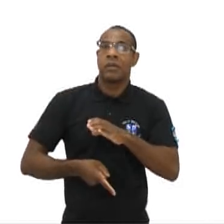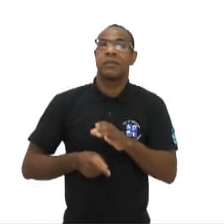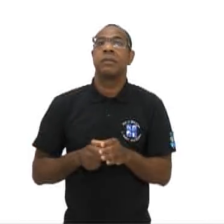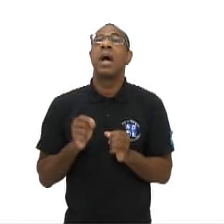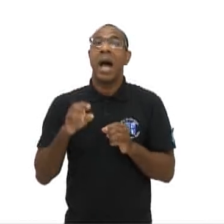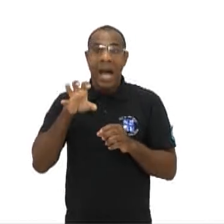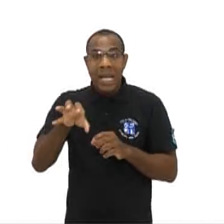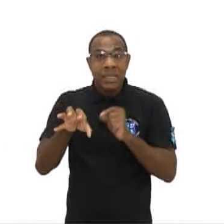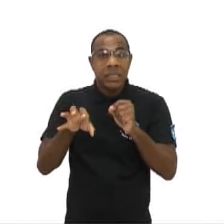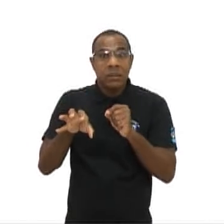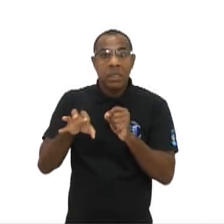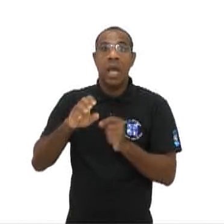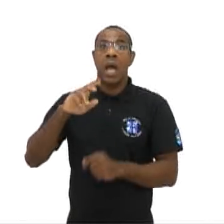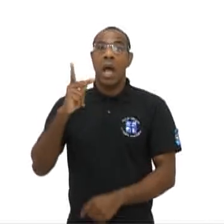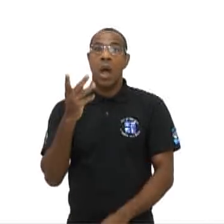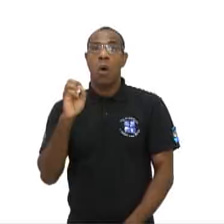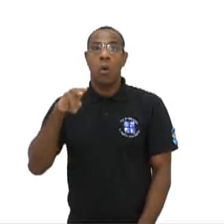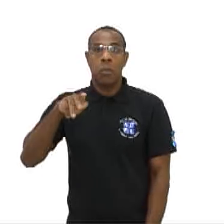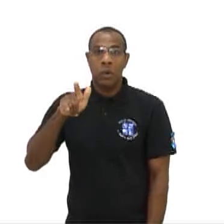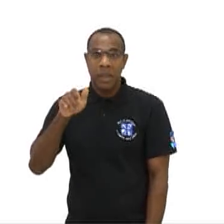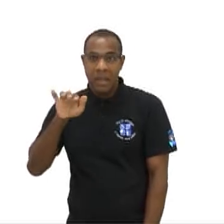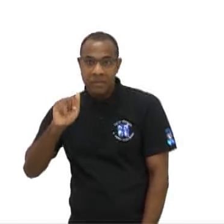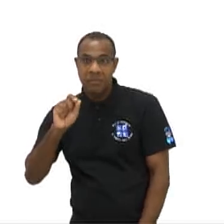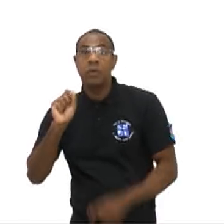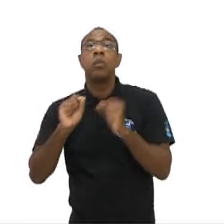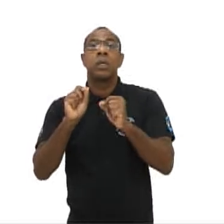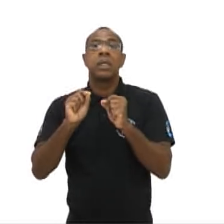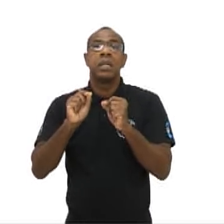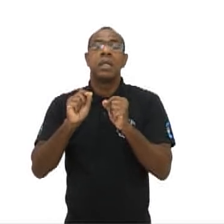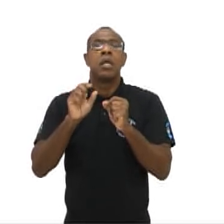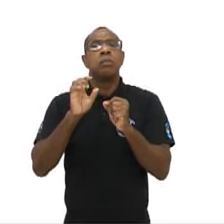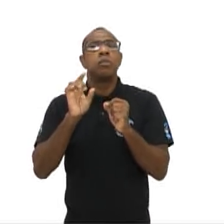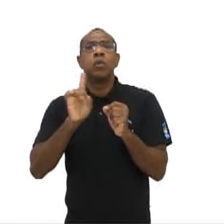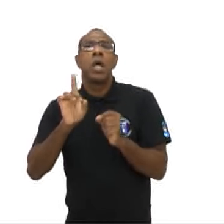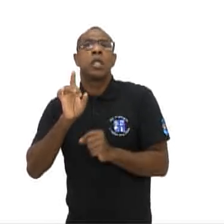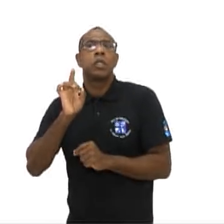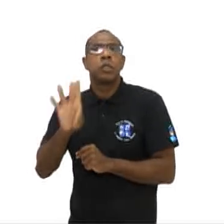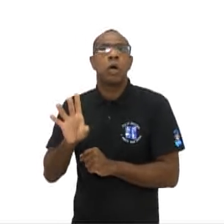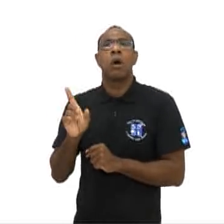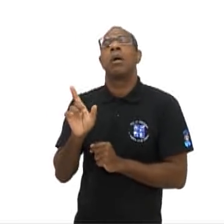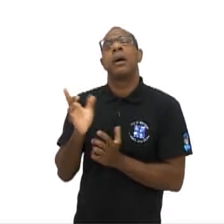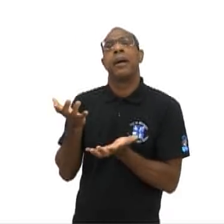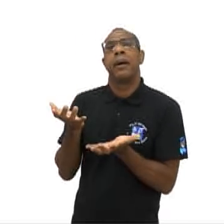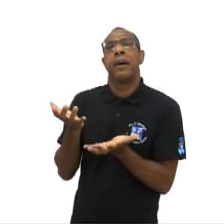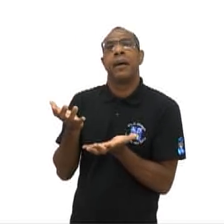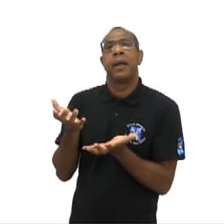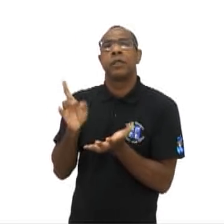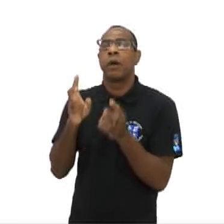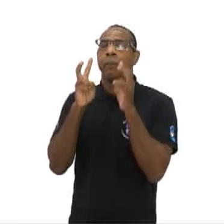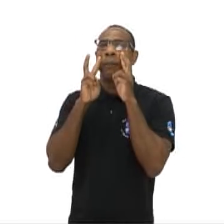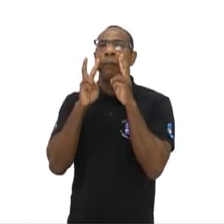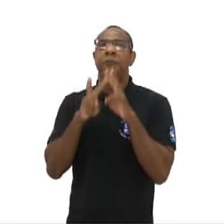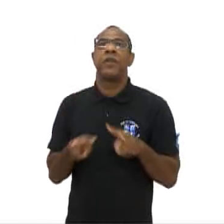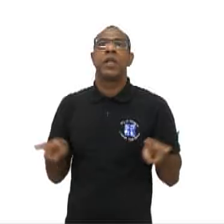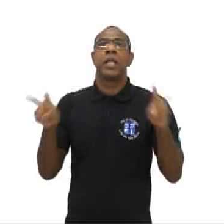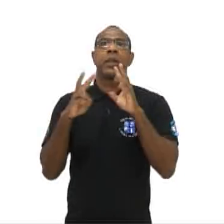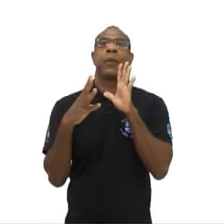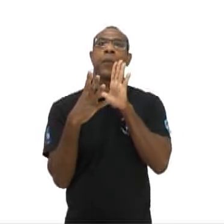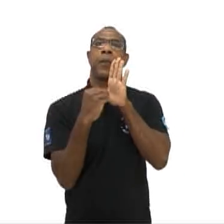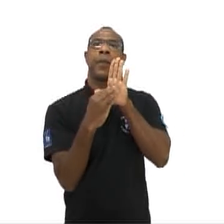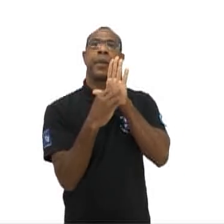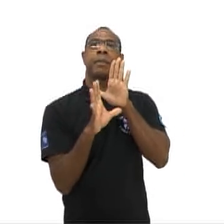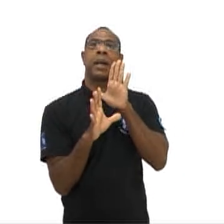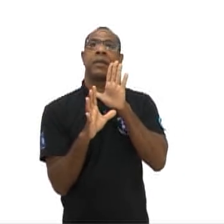a holografia não deve ser considerada simplesmente como mais uma forma de visualização de imagem em